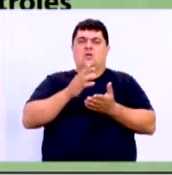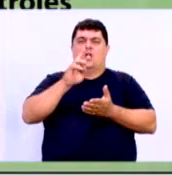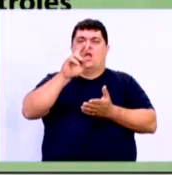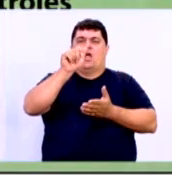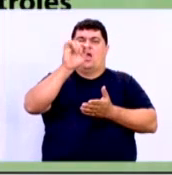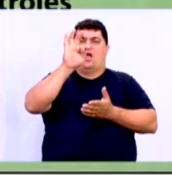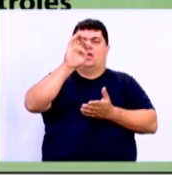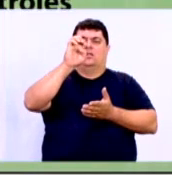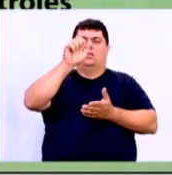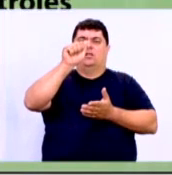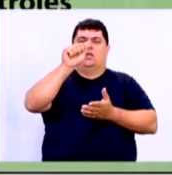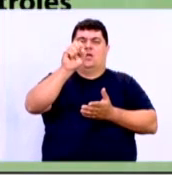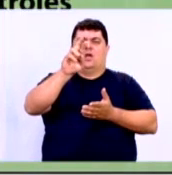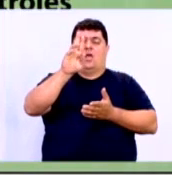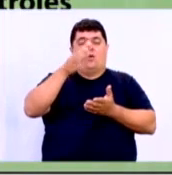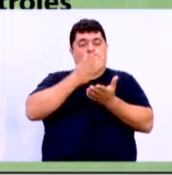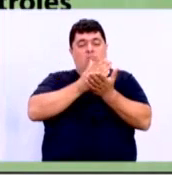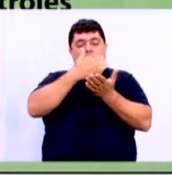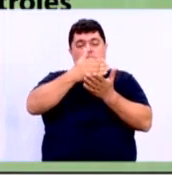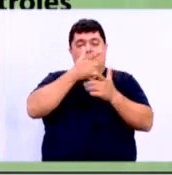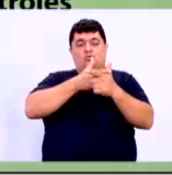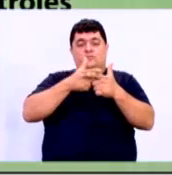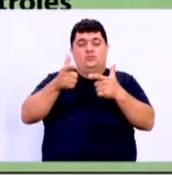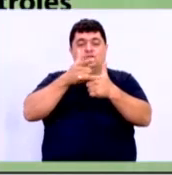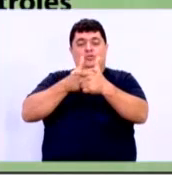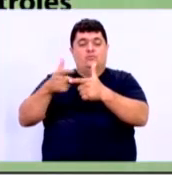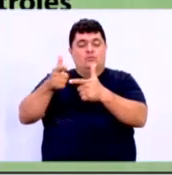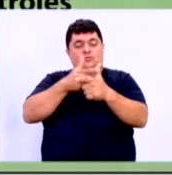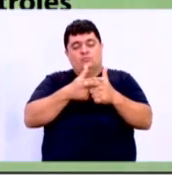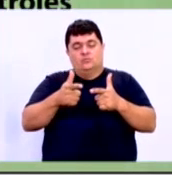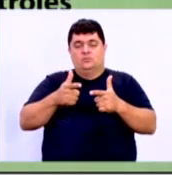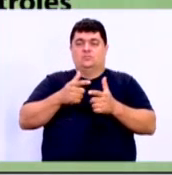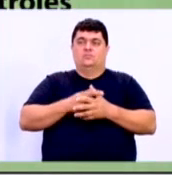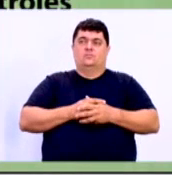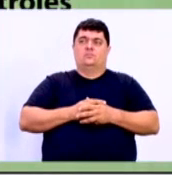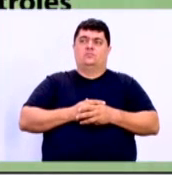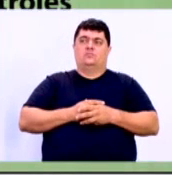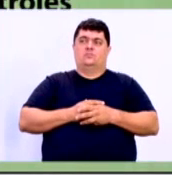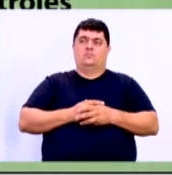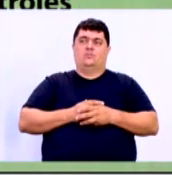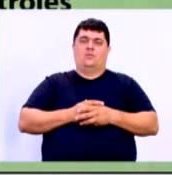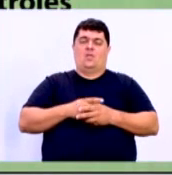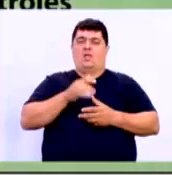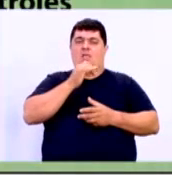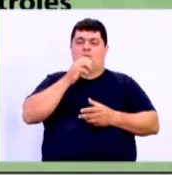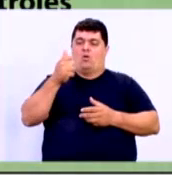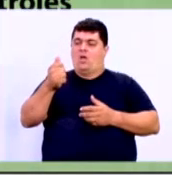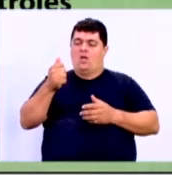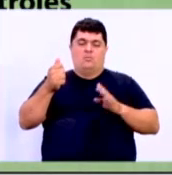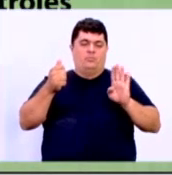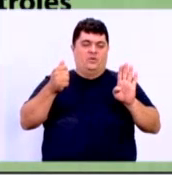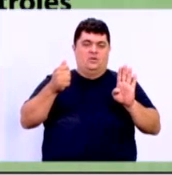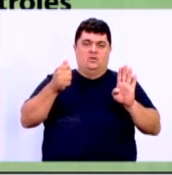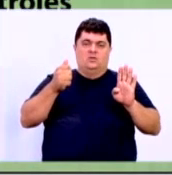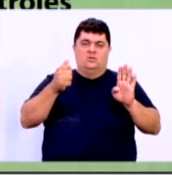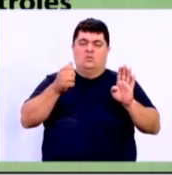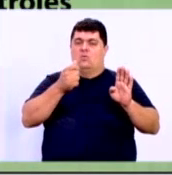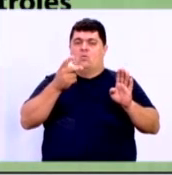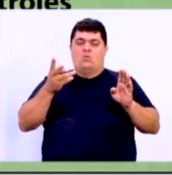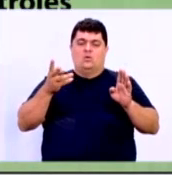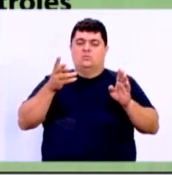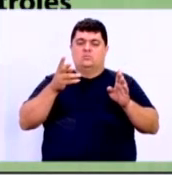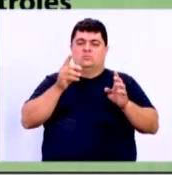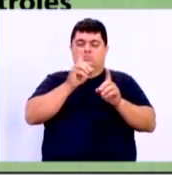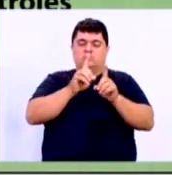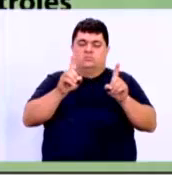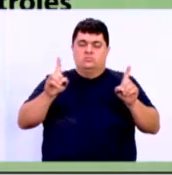professor? É dividir. Como nós vamos dividir esses custos? Quanto que o produto A vai ficar, com quanto o produto B vai ficar sobre